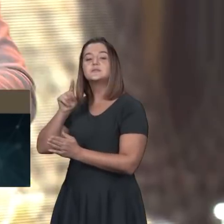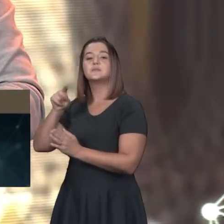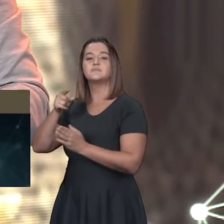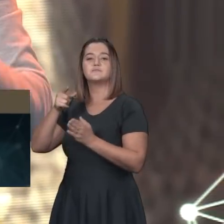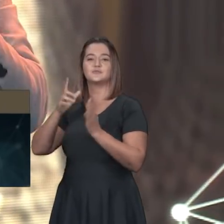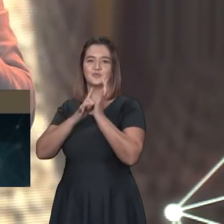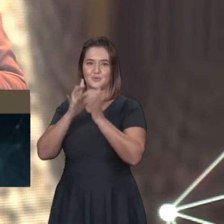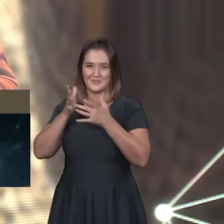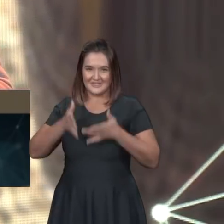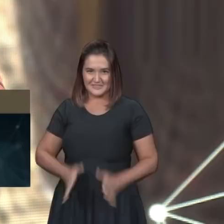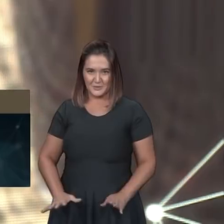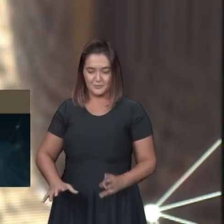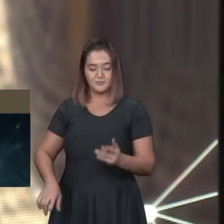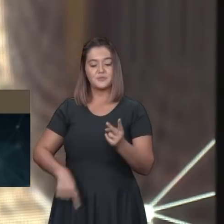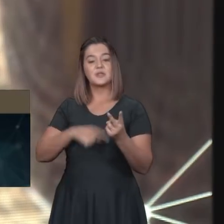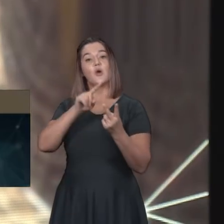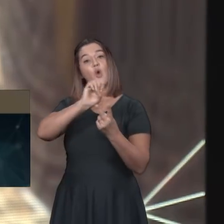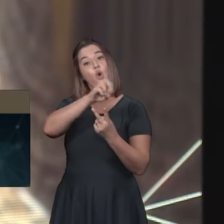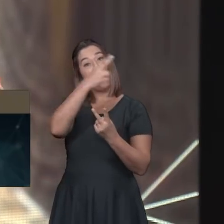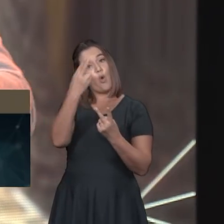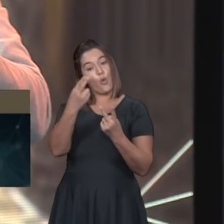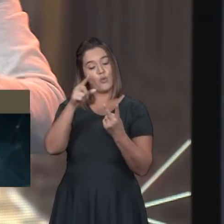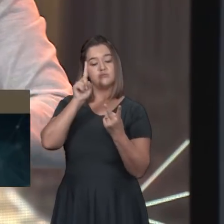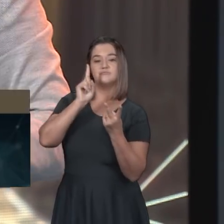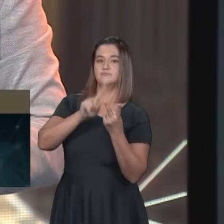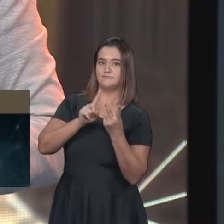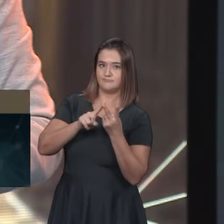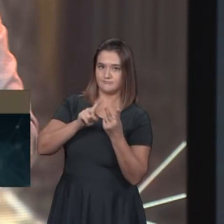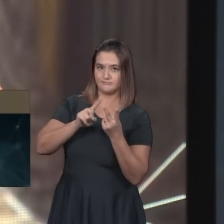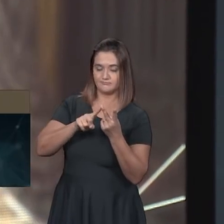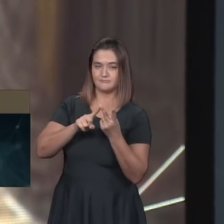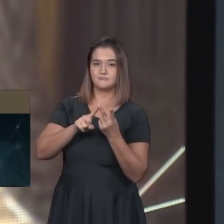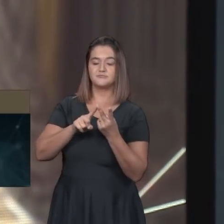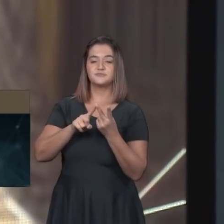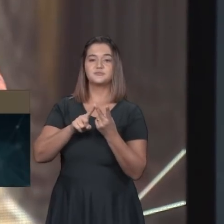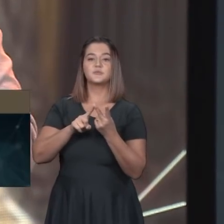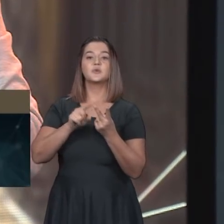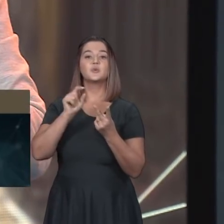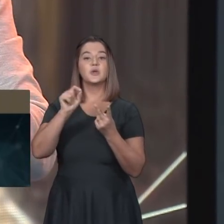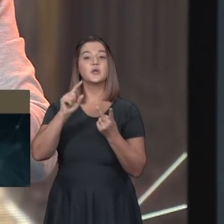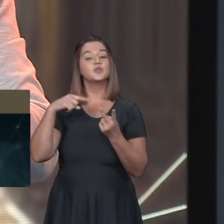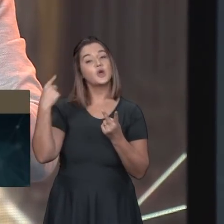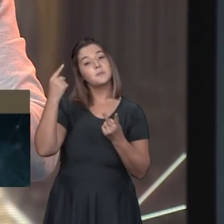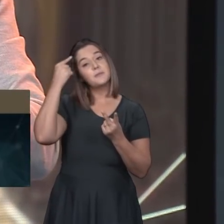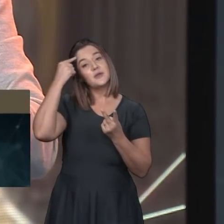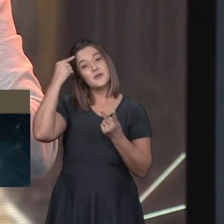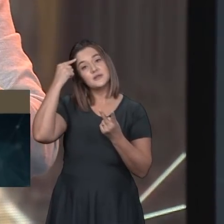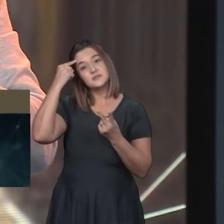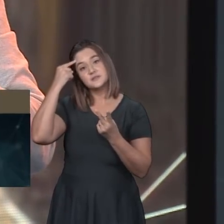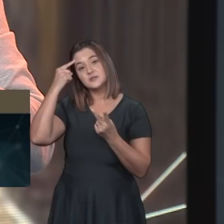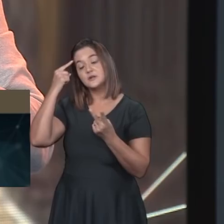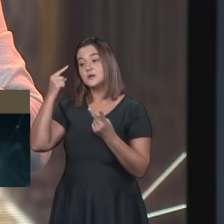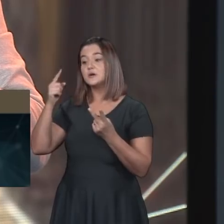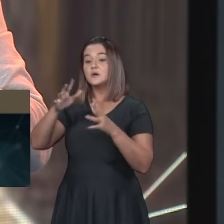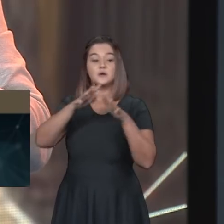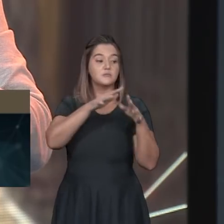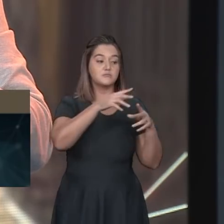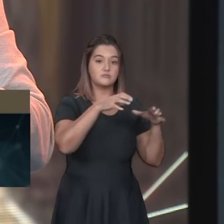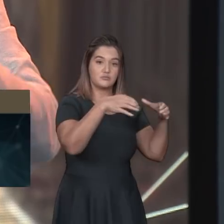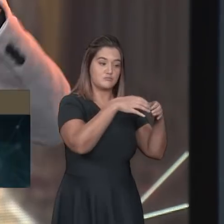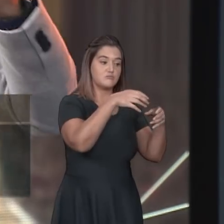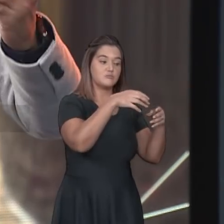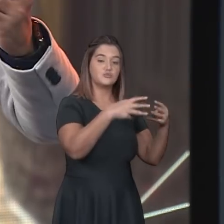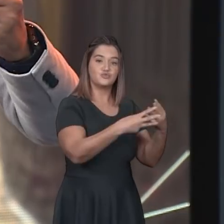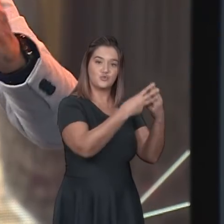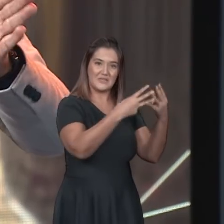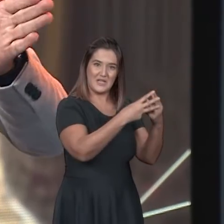segunda hipótese, que não é concorrente com a primeira, mas até complementar dela, dão-nos a entender que o fato do povo judeu